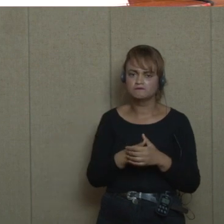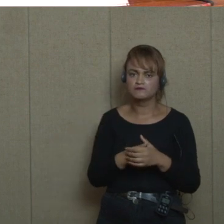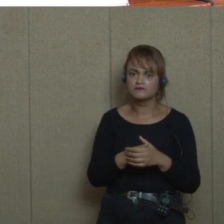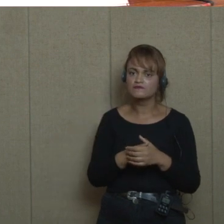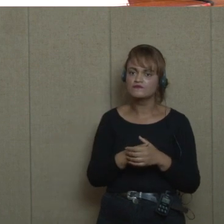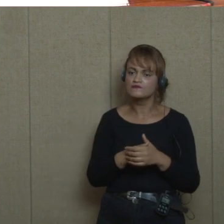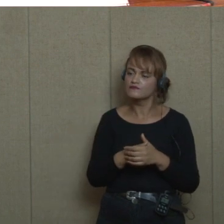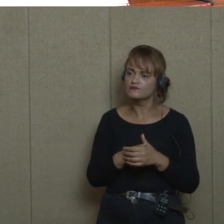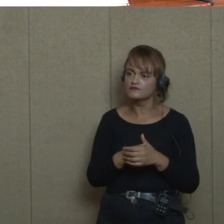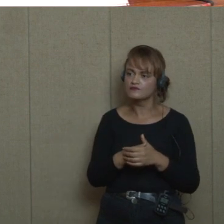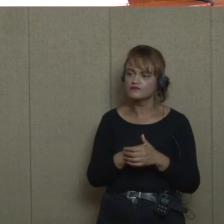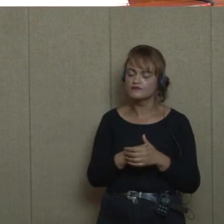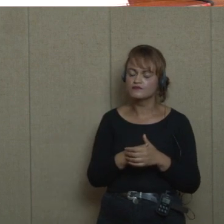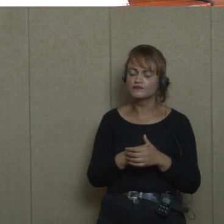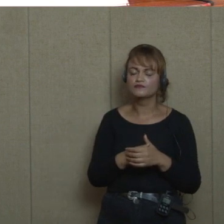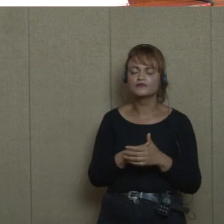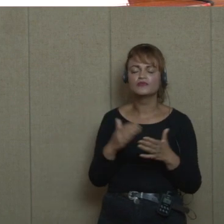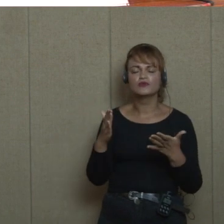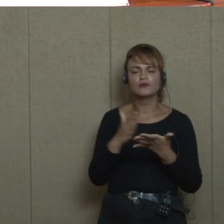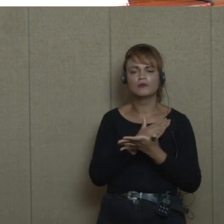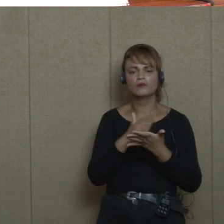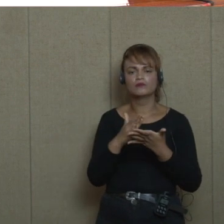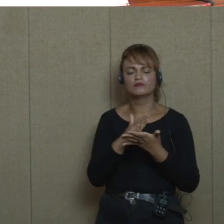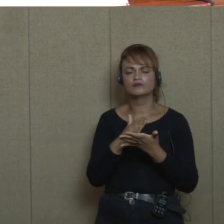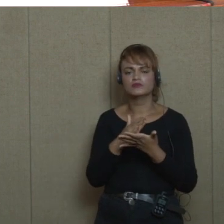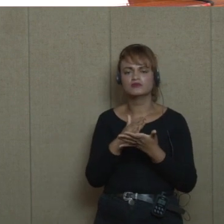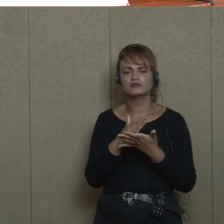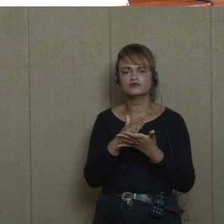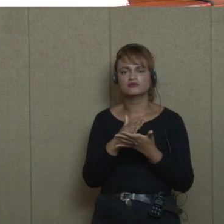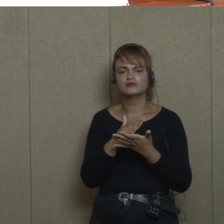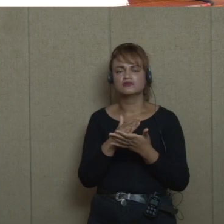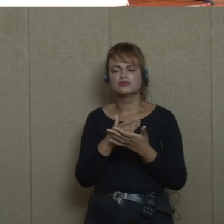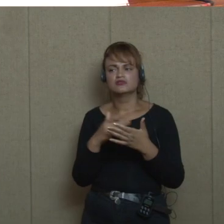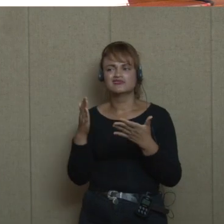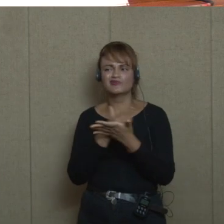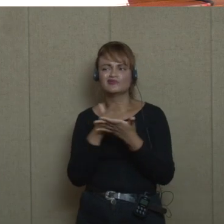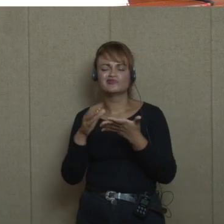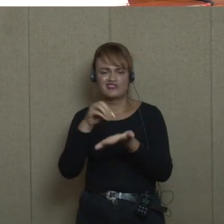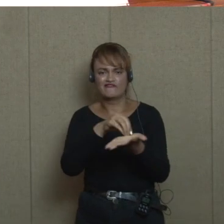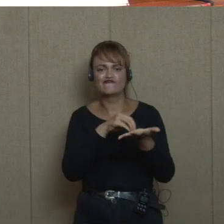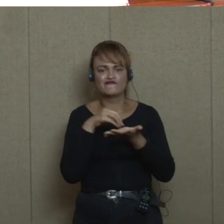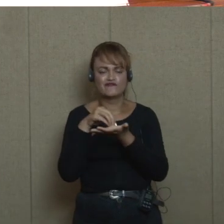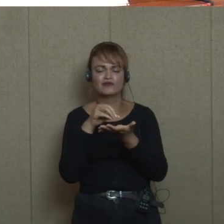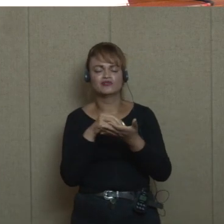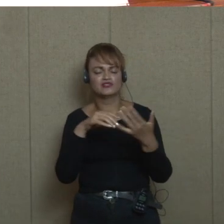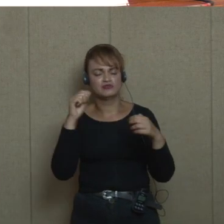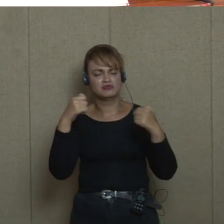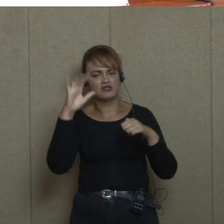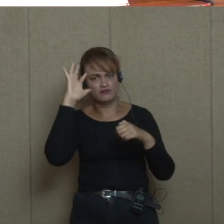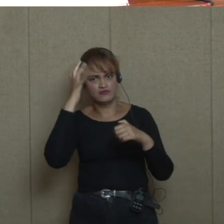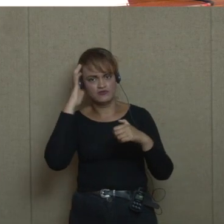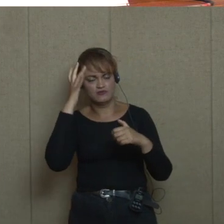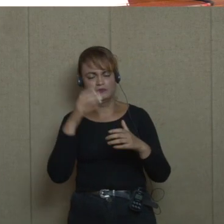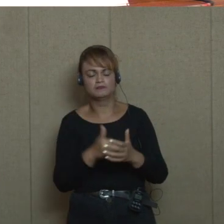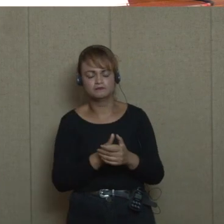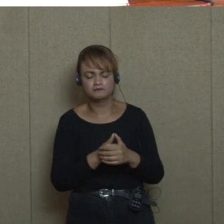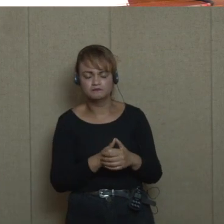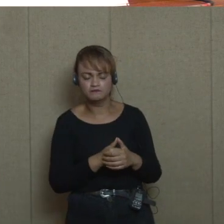polir algumas coisinhas ainda, aparar algumas arestas. Havia questões